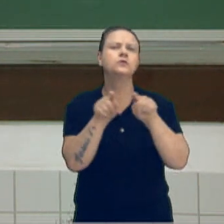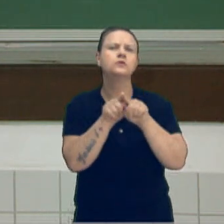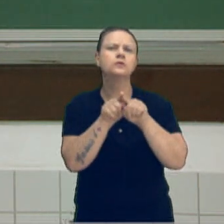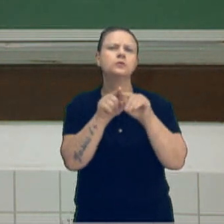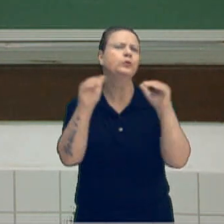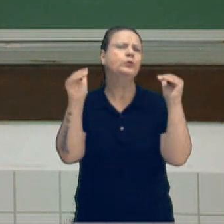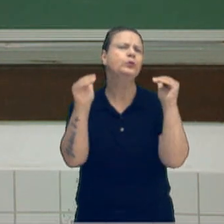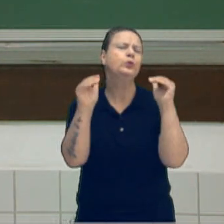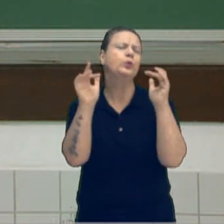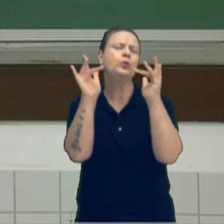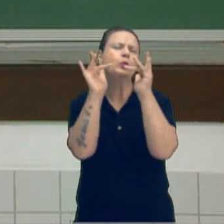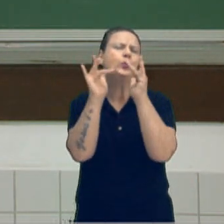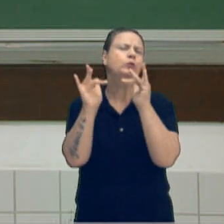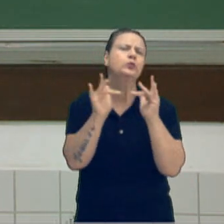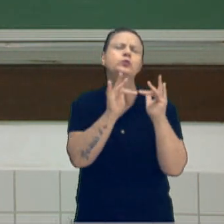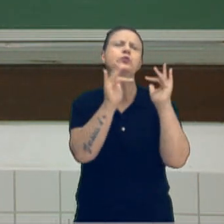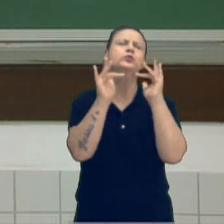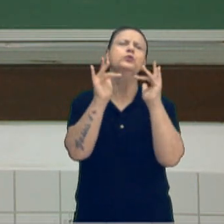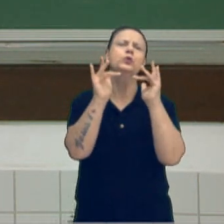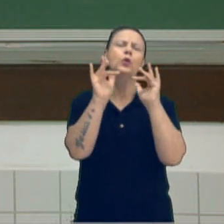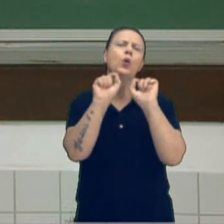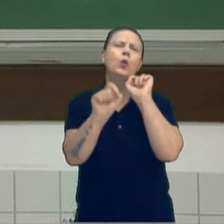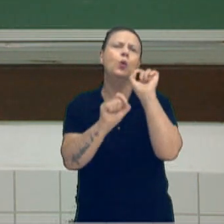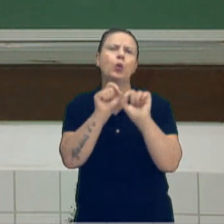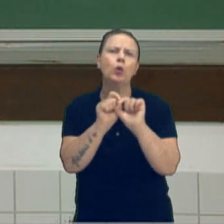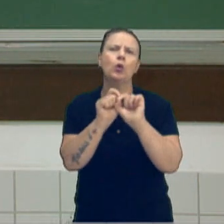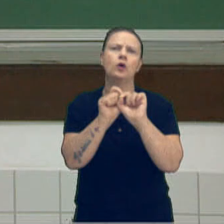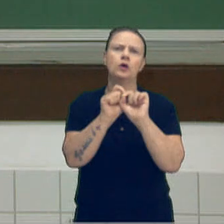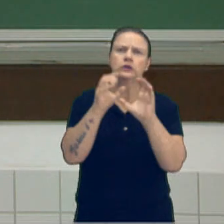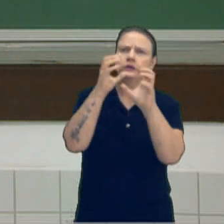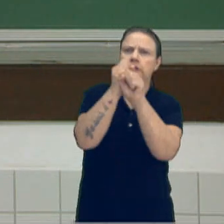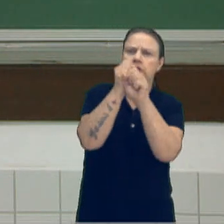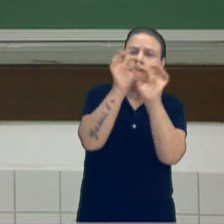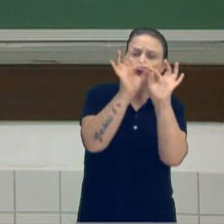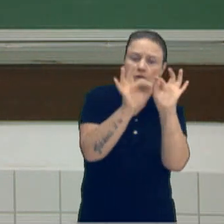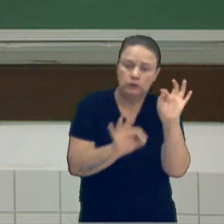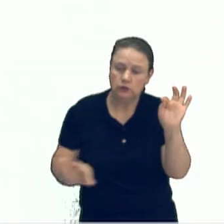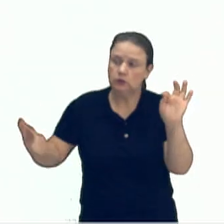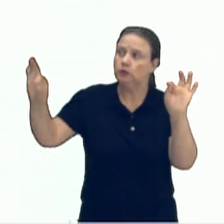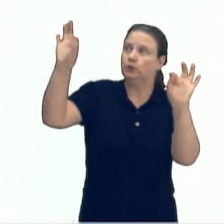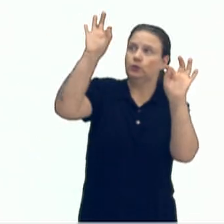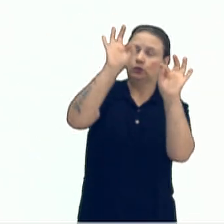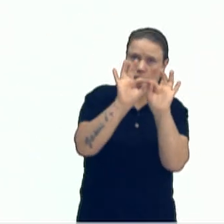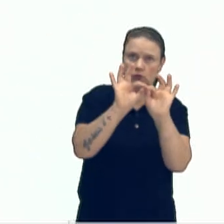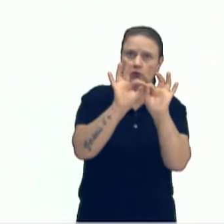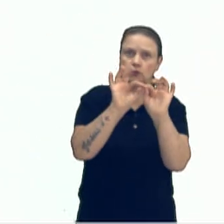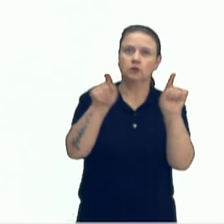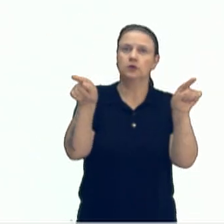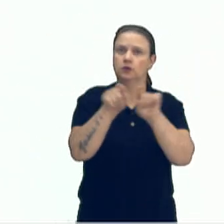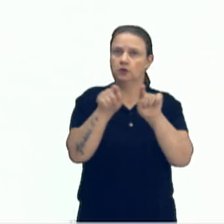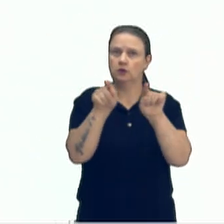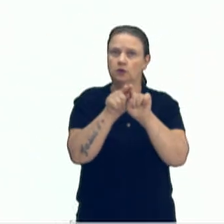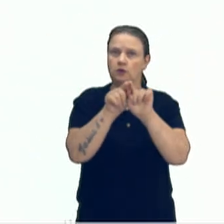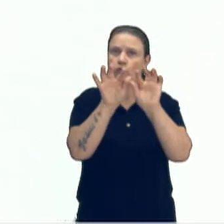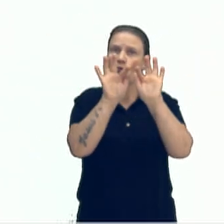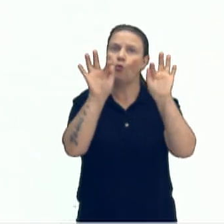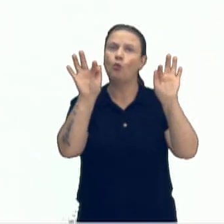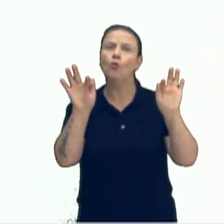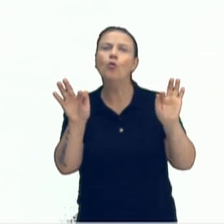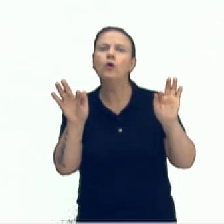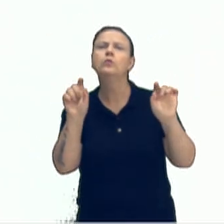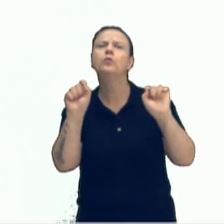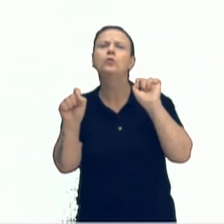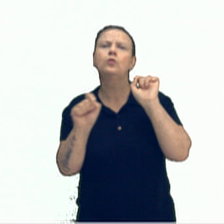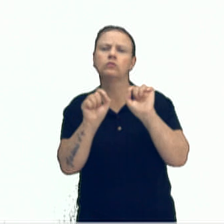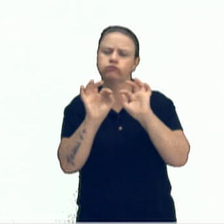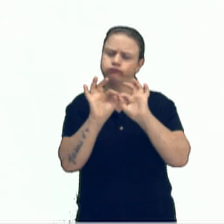e cálculos da circunferência, né? Que a gente já vinha estudando a circunferência, e a gente viu as fórmulas para calcular o comprimento